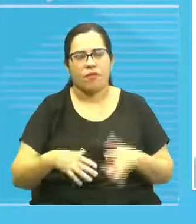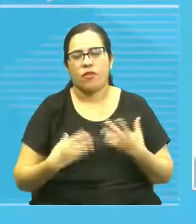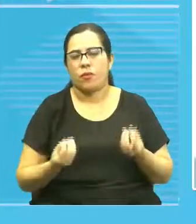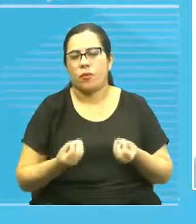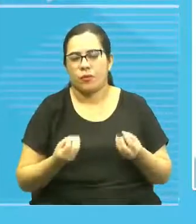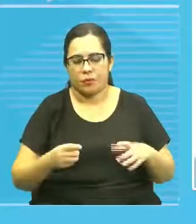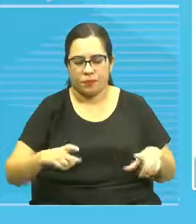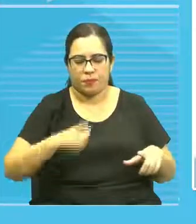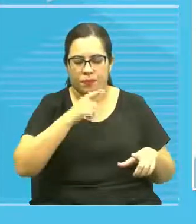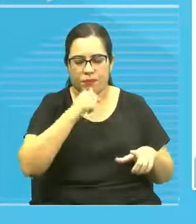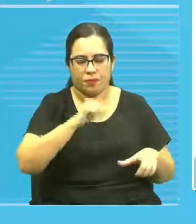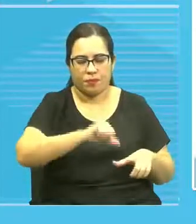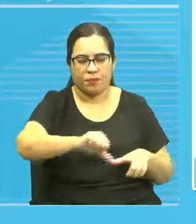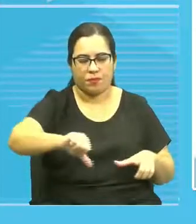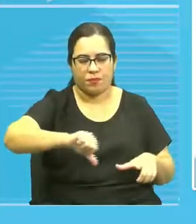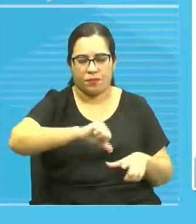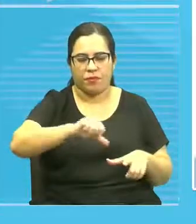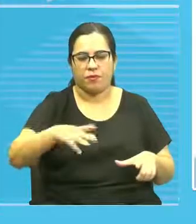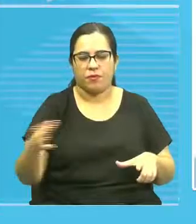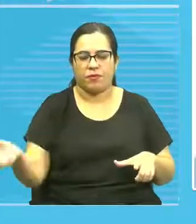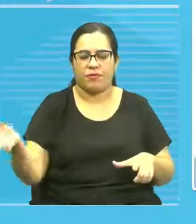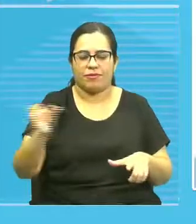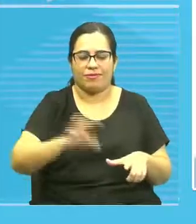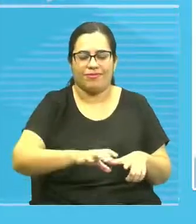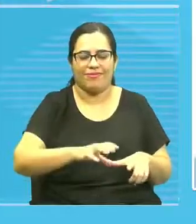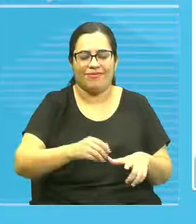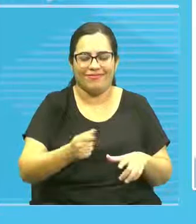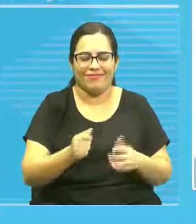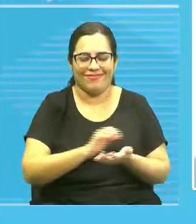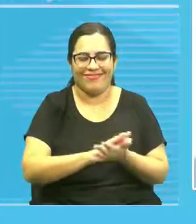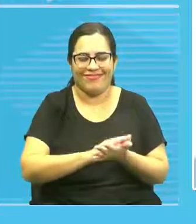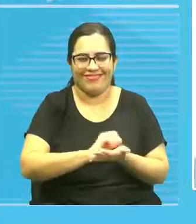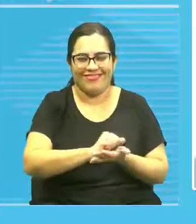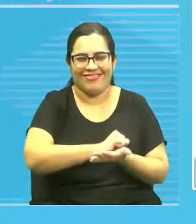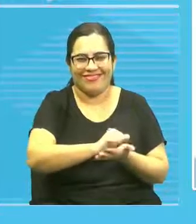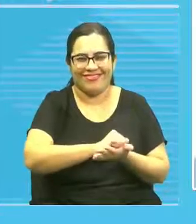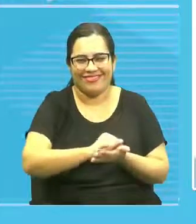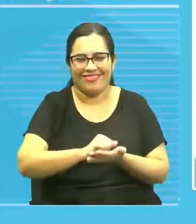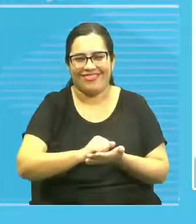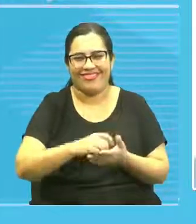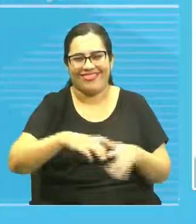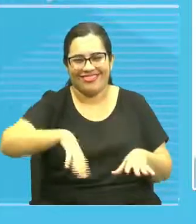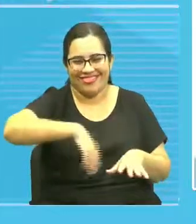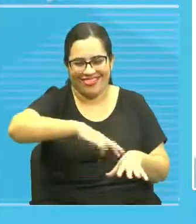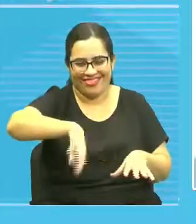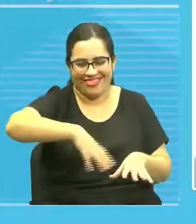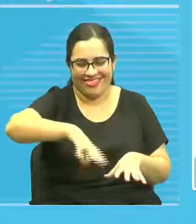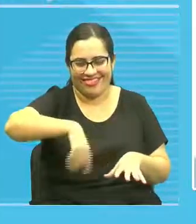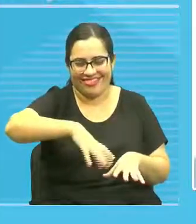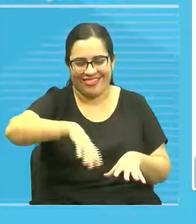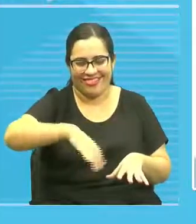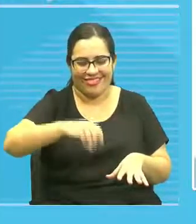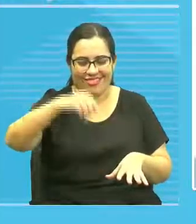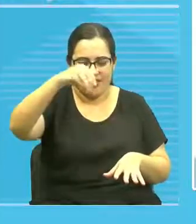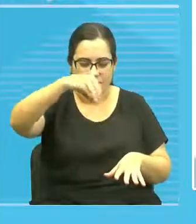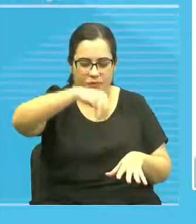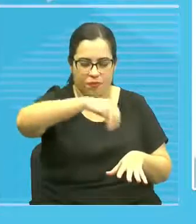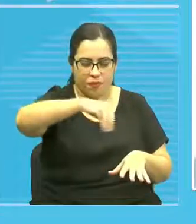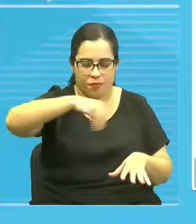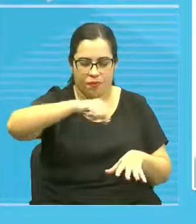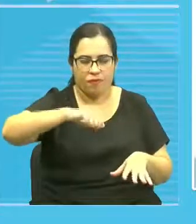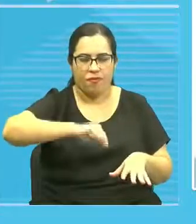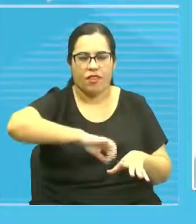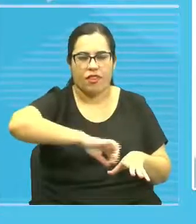estavam. Dona Brosinha, se não fez, mande a Adriana fazer para lavar o banheiro, né? Lavar a casa. Ela botar o sabão em